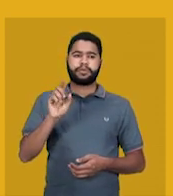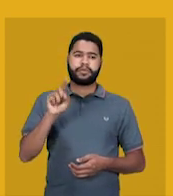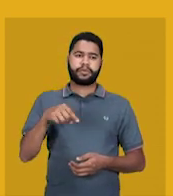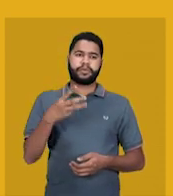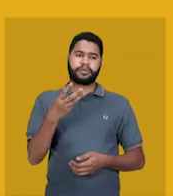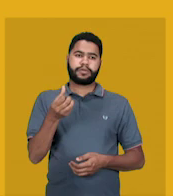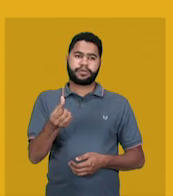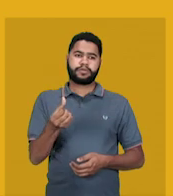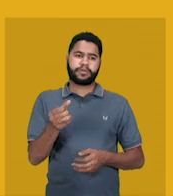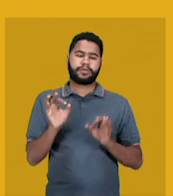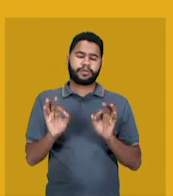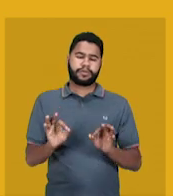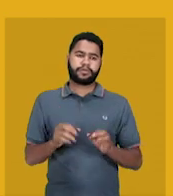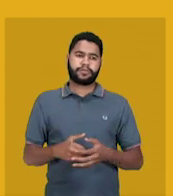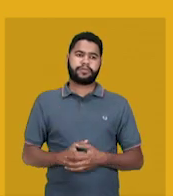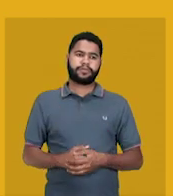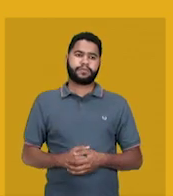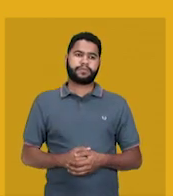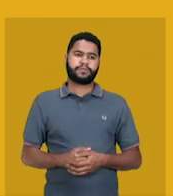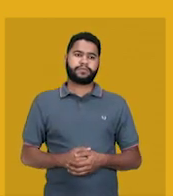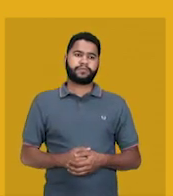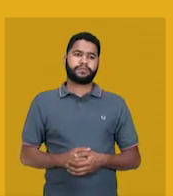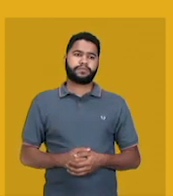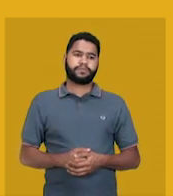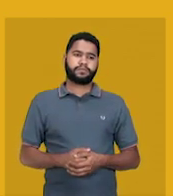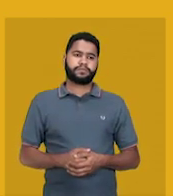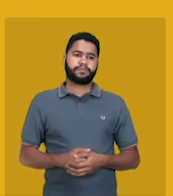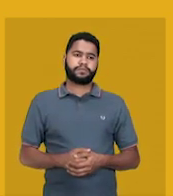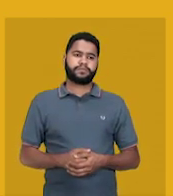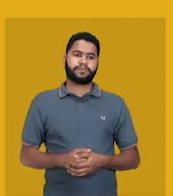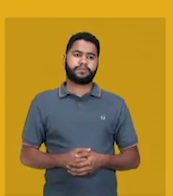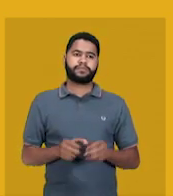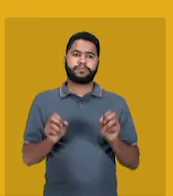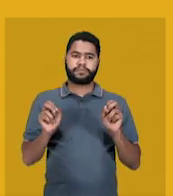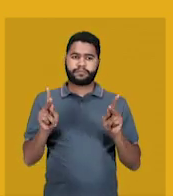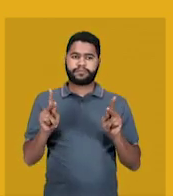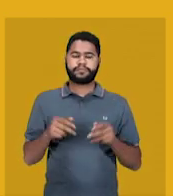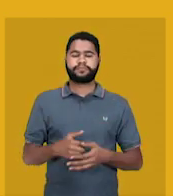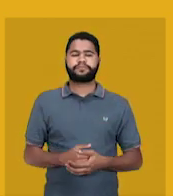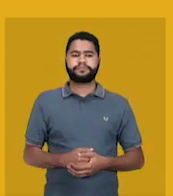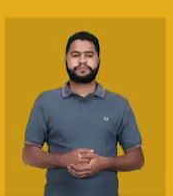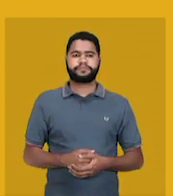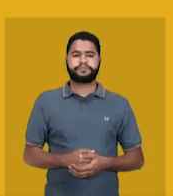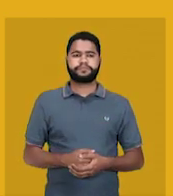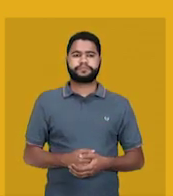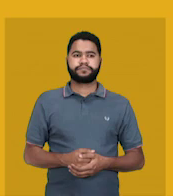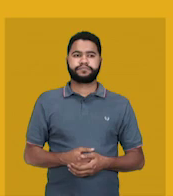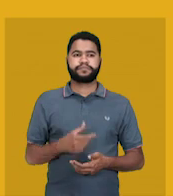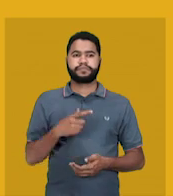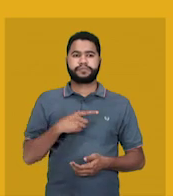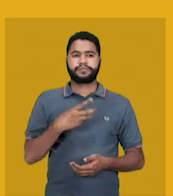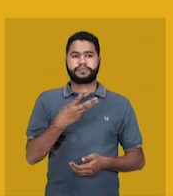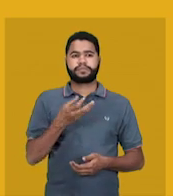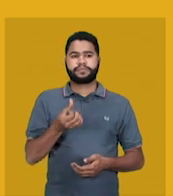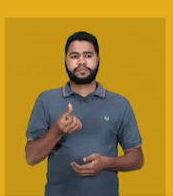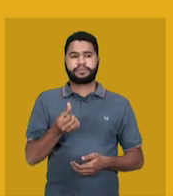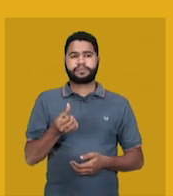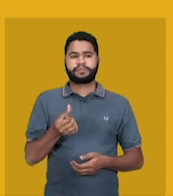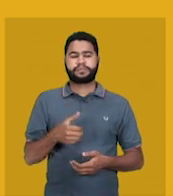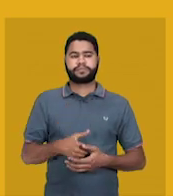dá certo não tem 6° Ok eu não sei os 36 graus